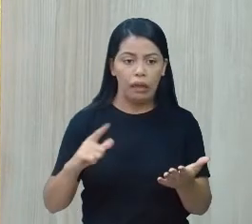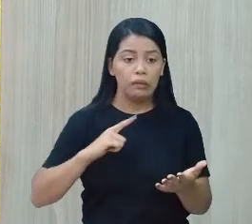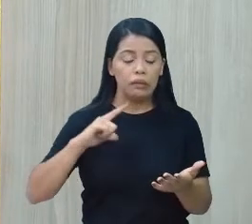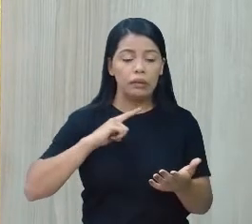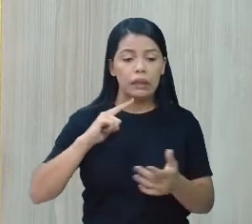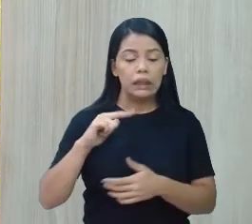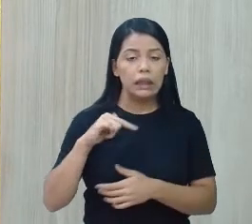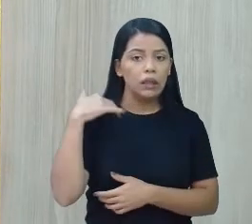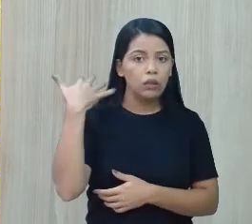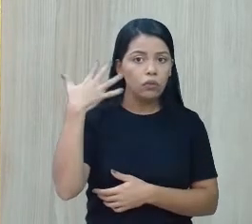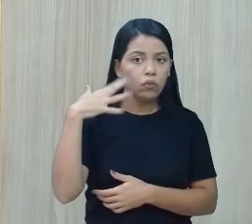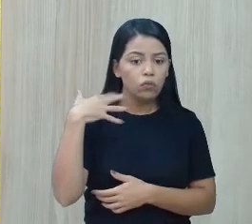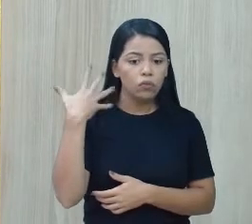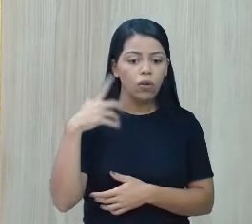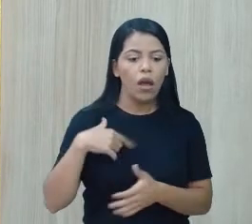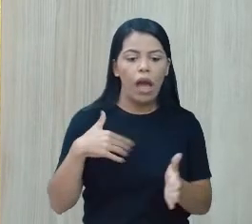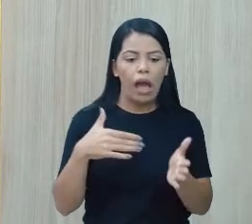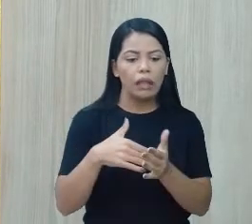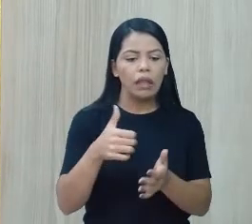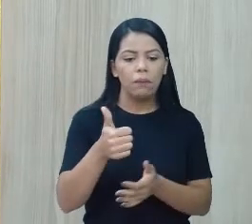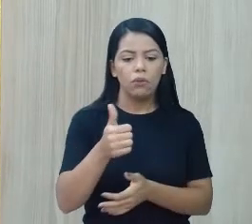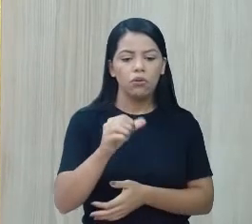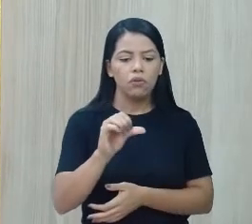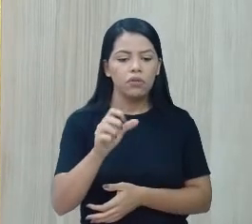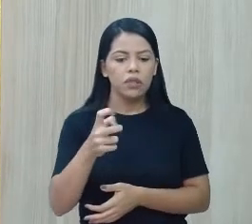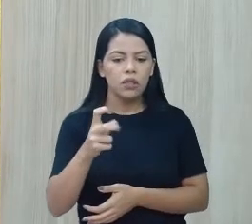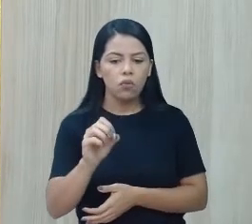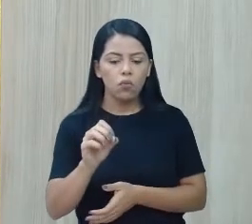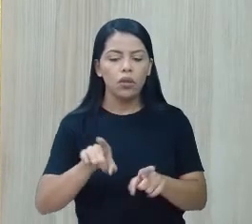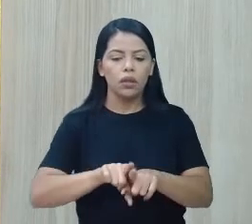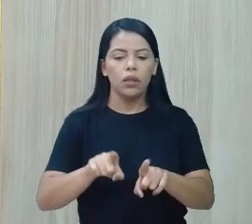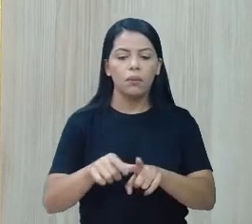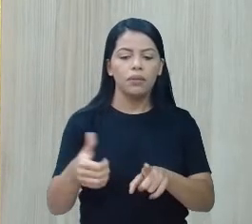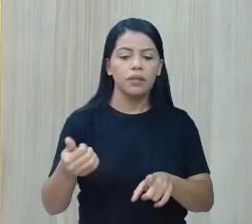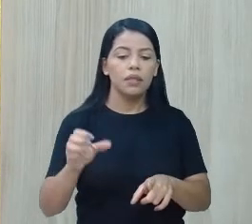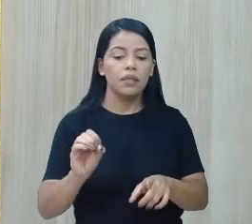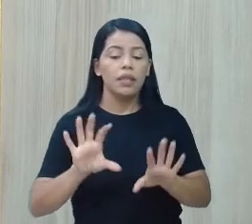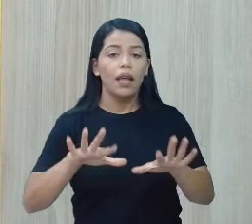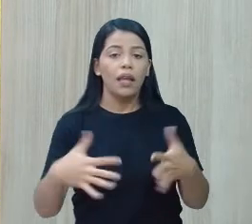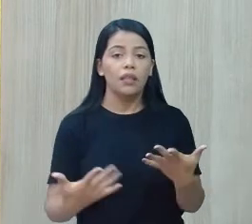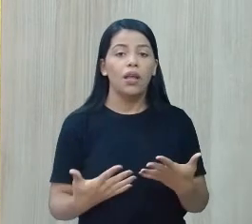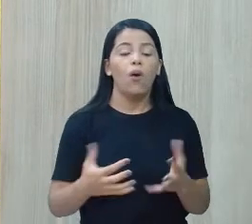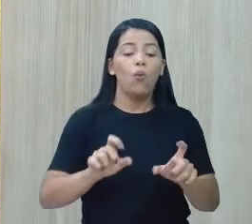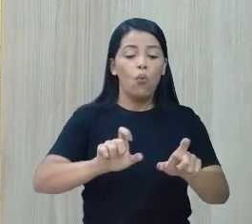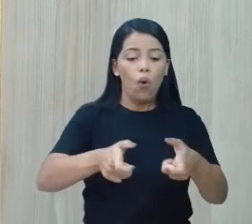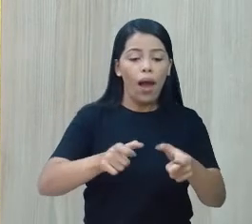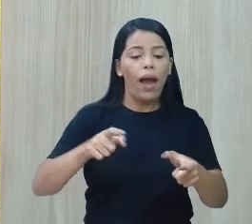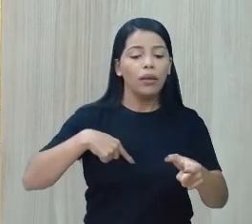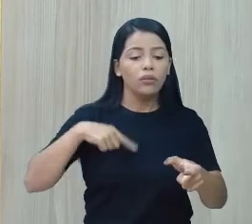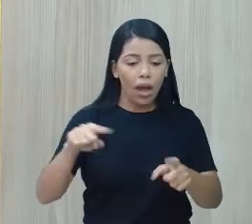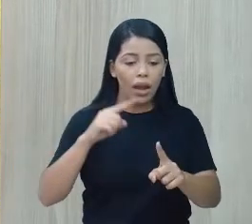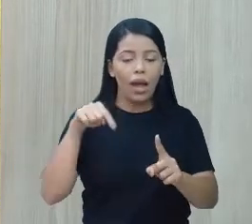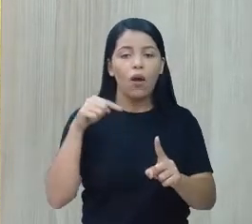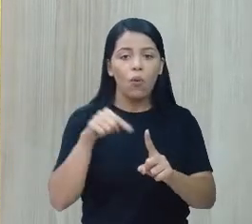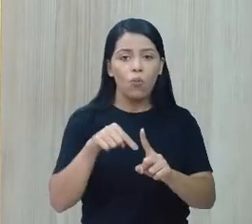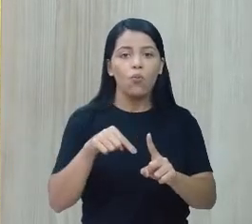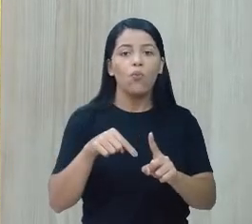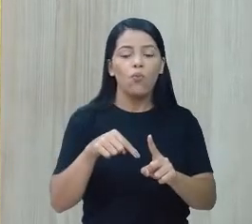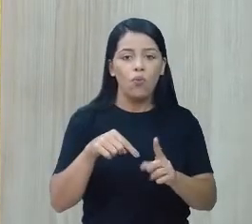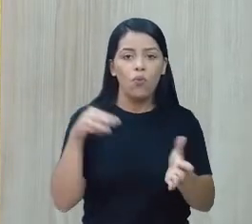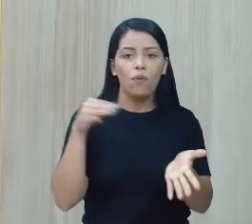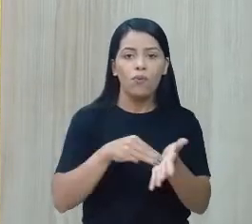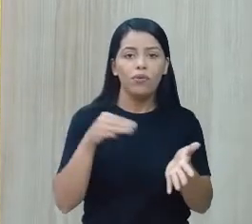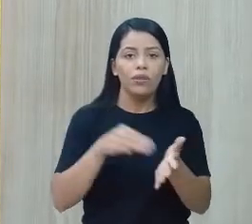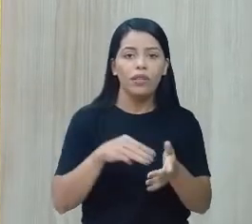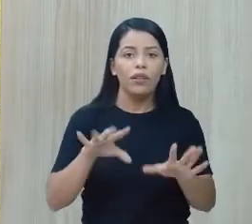até 1950, 60, o rádio era quem unia as famílias na sala. Olha aí. Não é? Porque tinha o rádio ficava na posição,